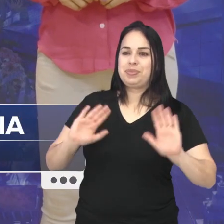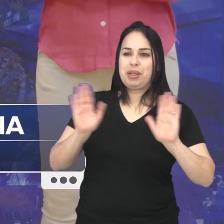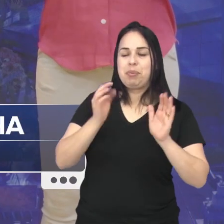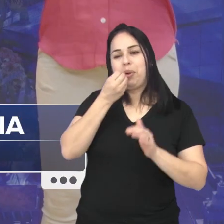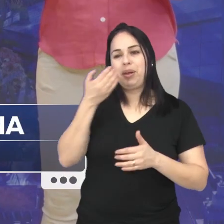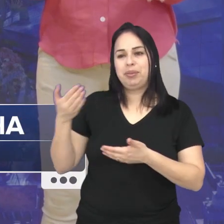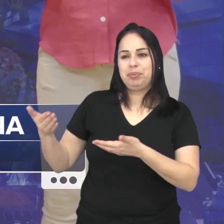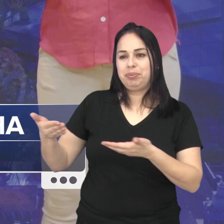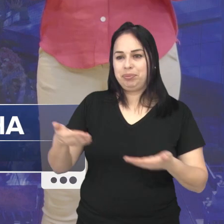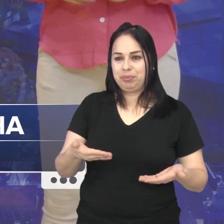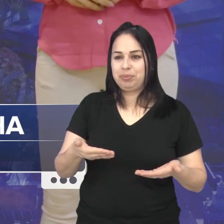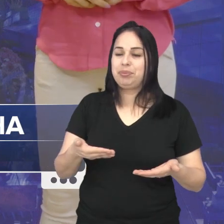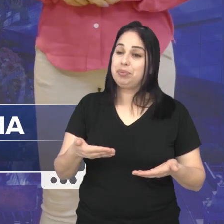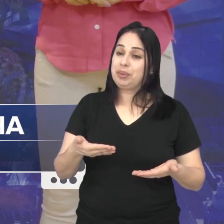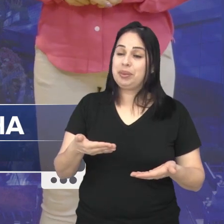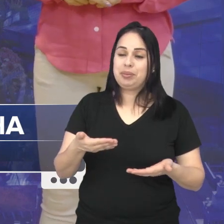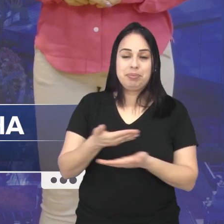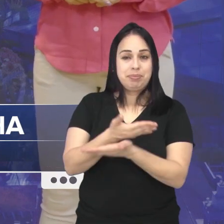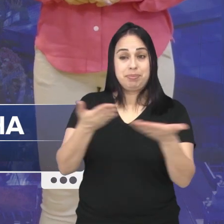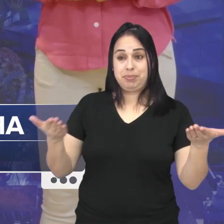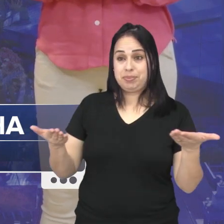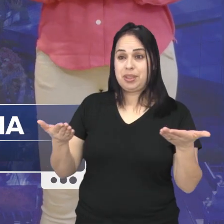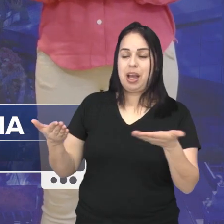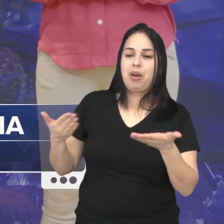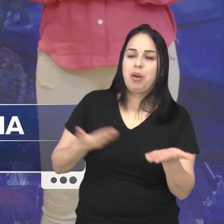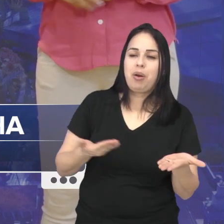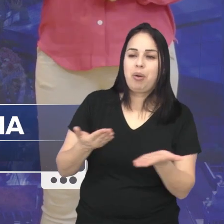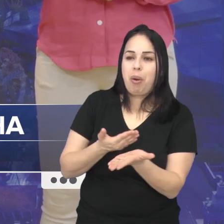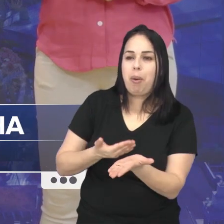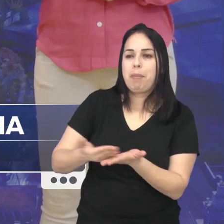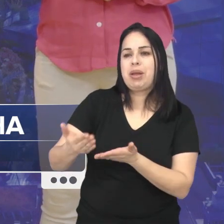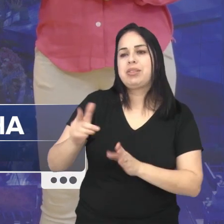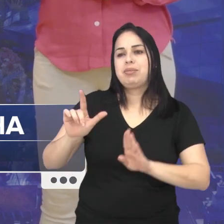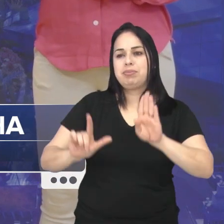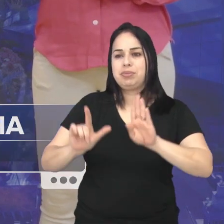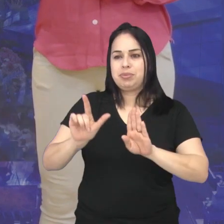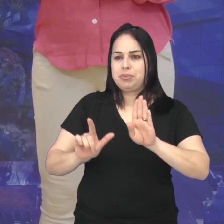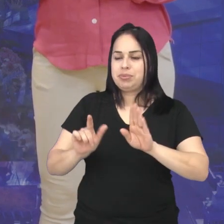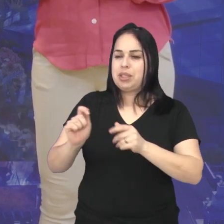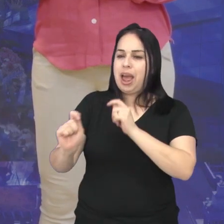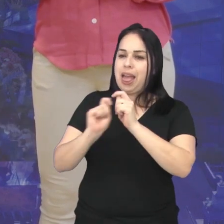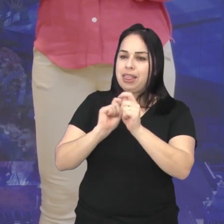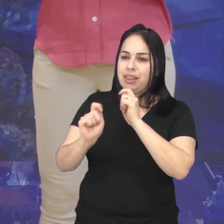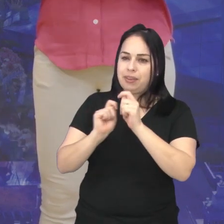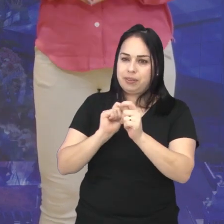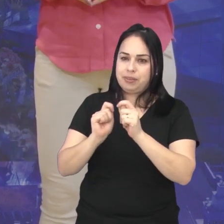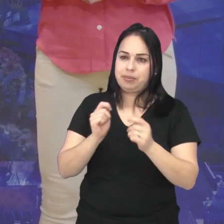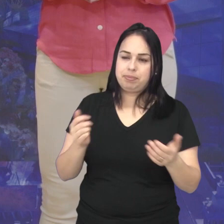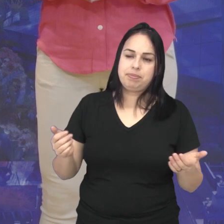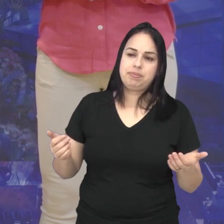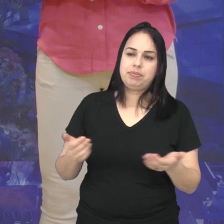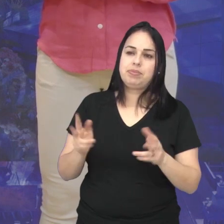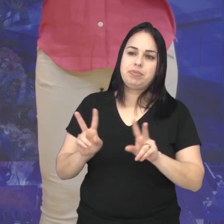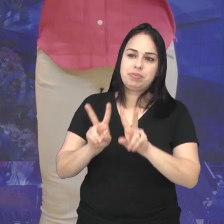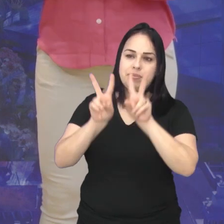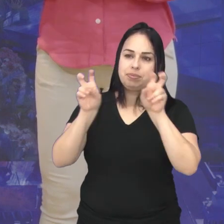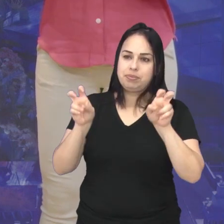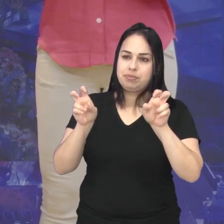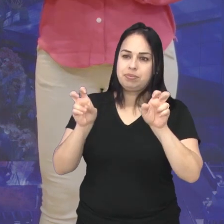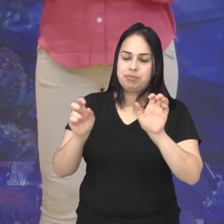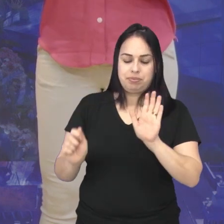Olá, seja bem-vinda, seja bem-vindo. Começa agora mais um Boletim Entrevista. E hoje o nosso assunto